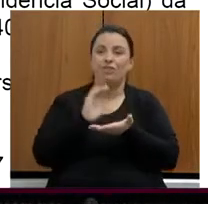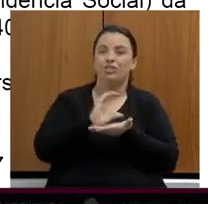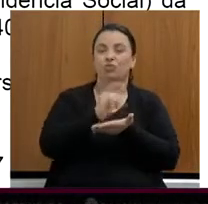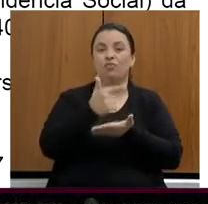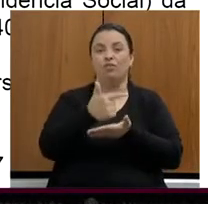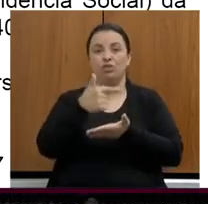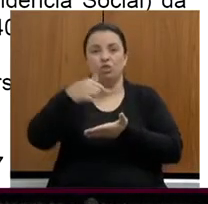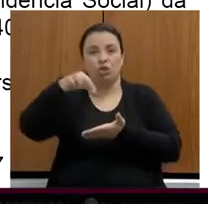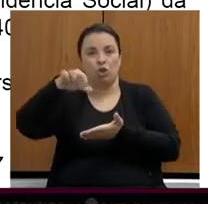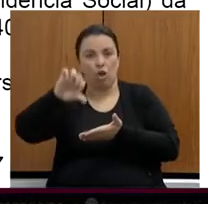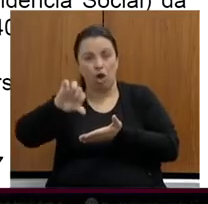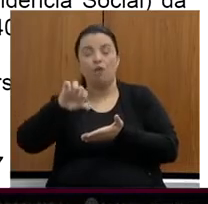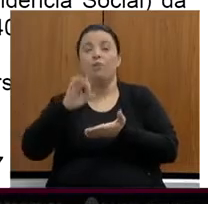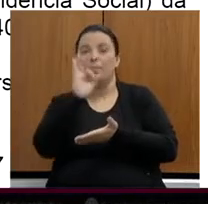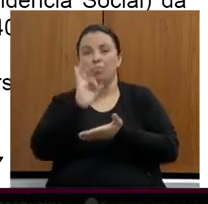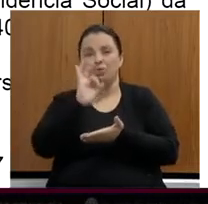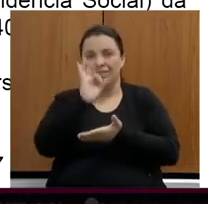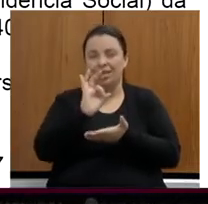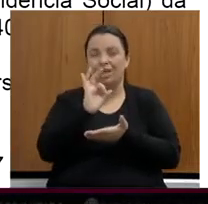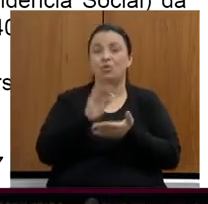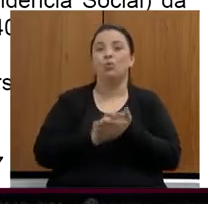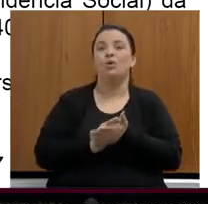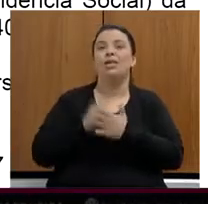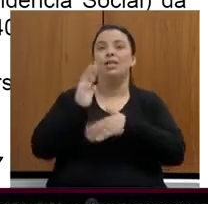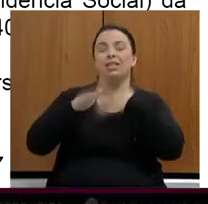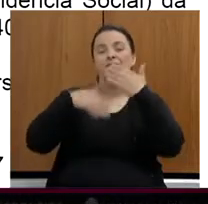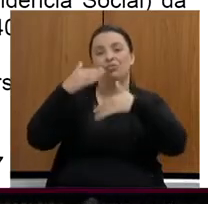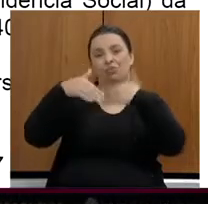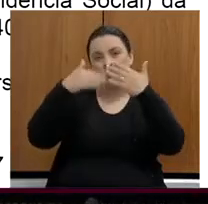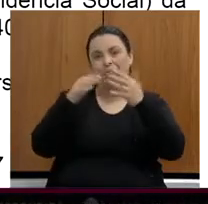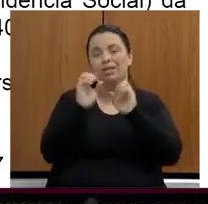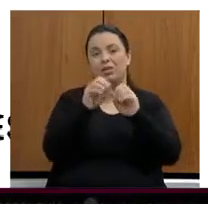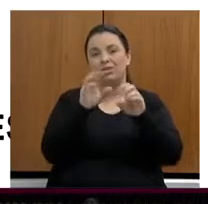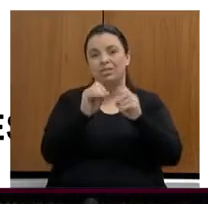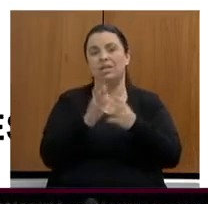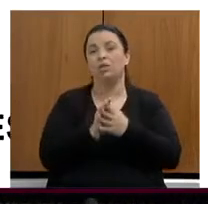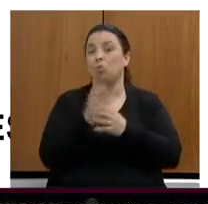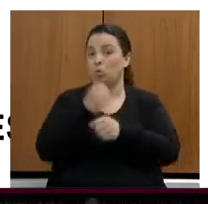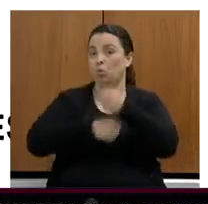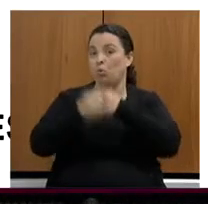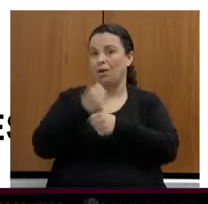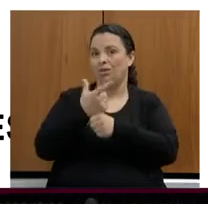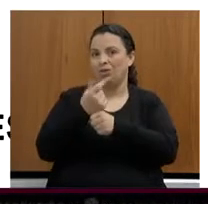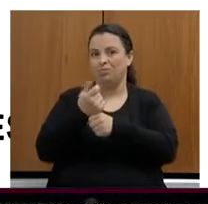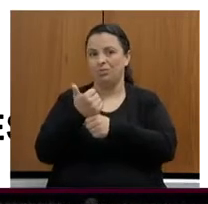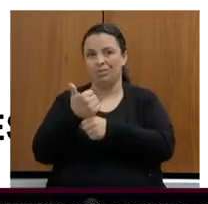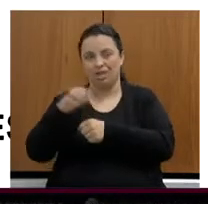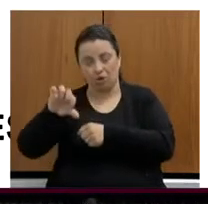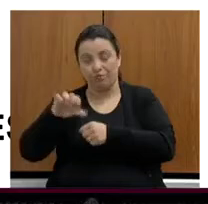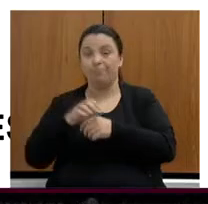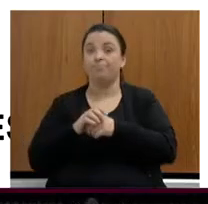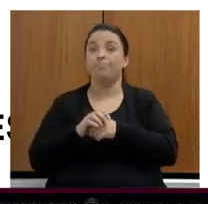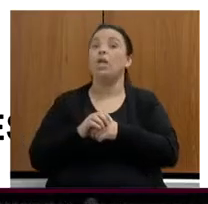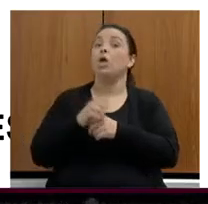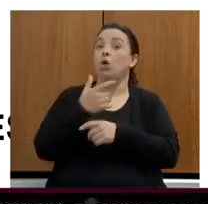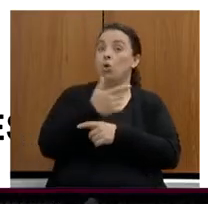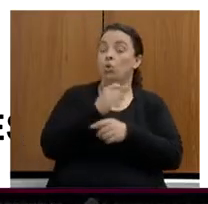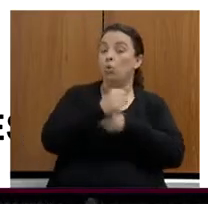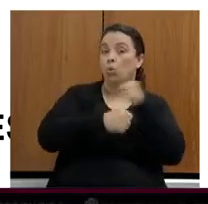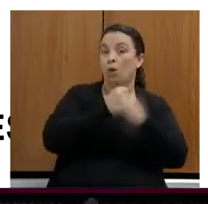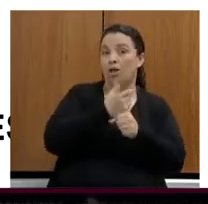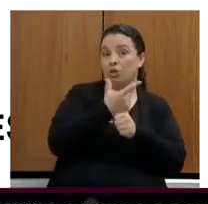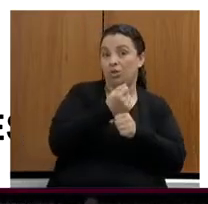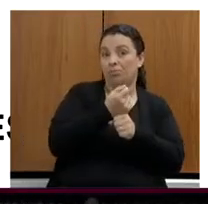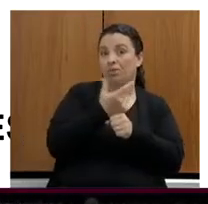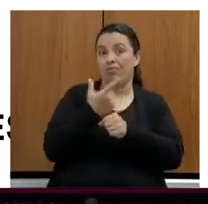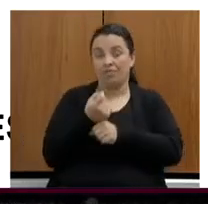educação manutenção e desenvolvimento do ensino 2019 pode passar em 2020 um investimento